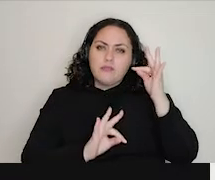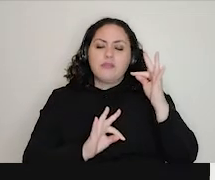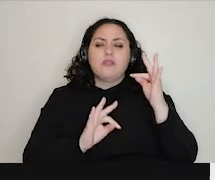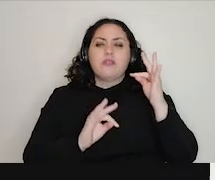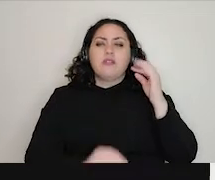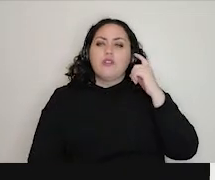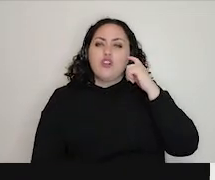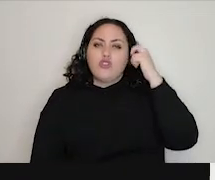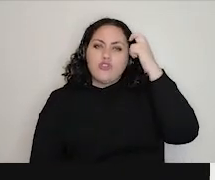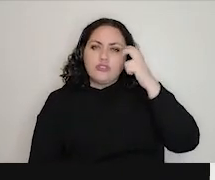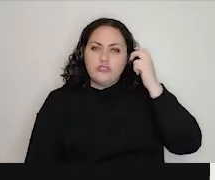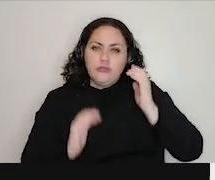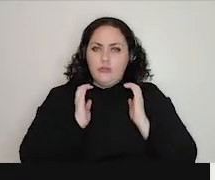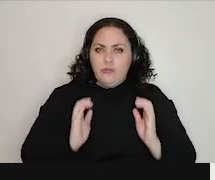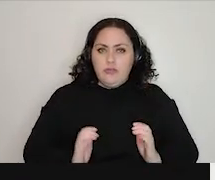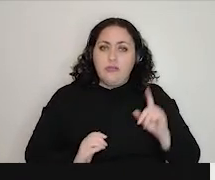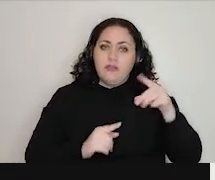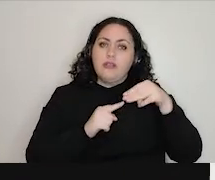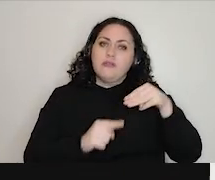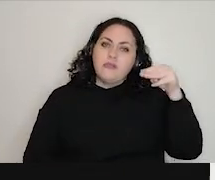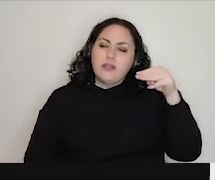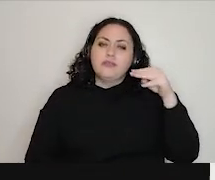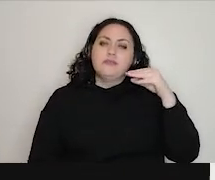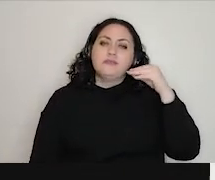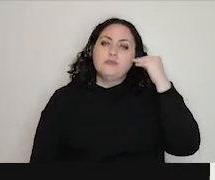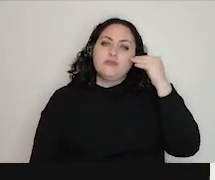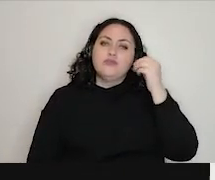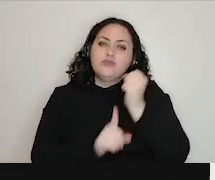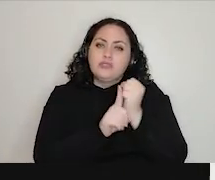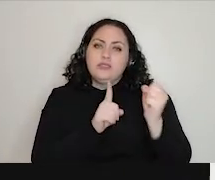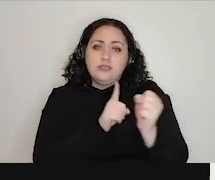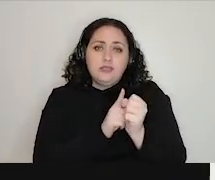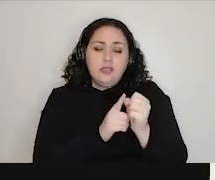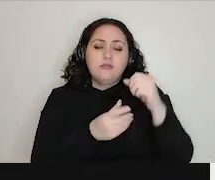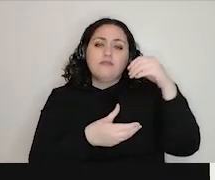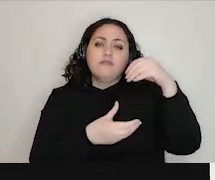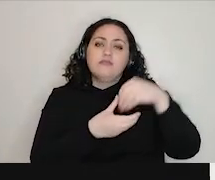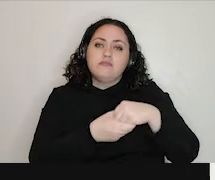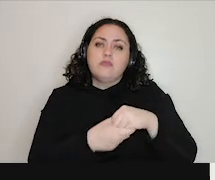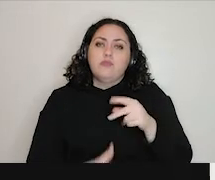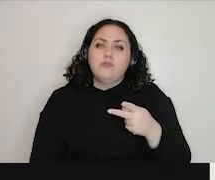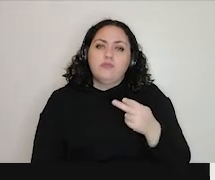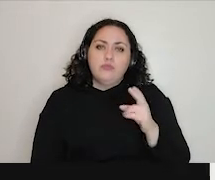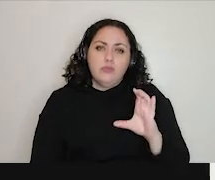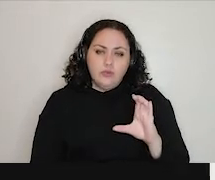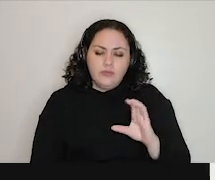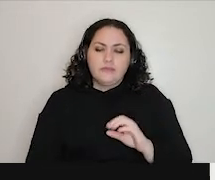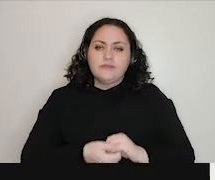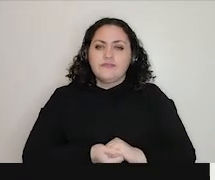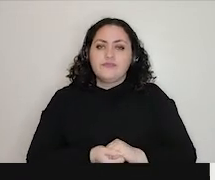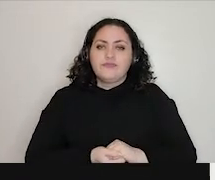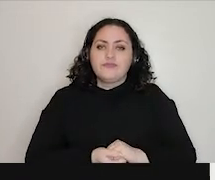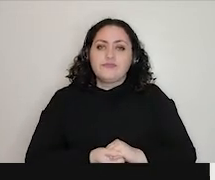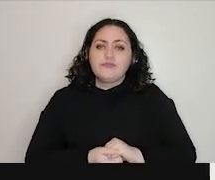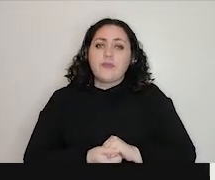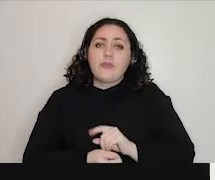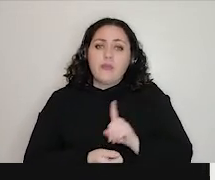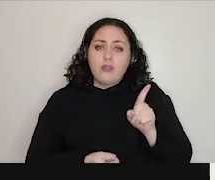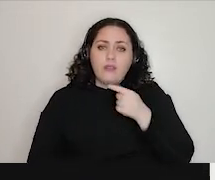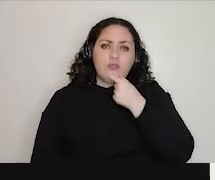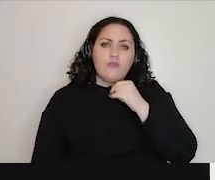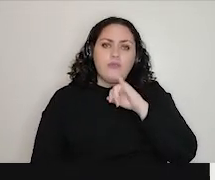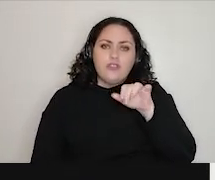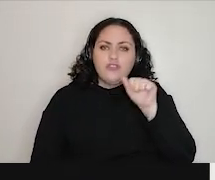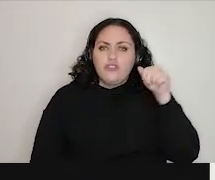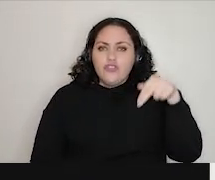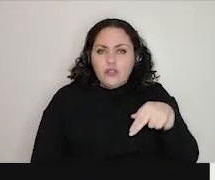cognitivas comportamentais e ele é mestre em psicologia social pela PUC. O Jean, ele escreveu um livro, né, com